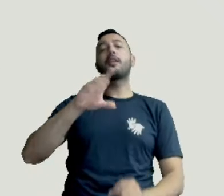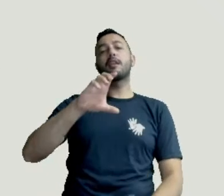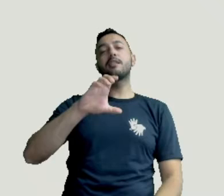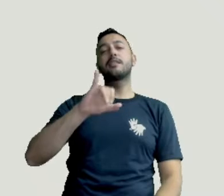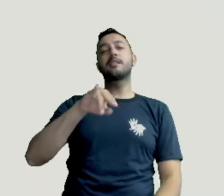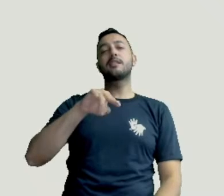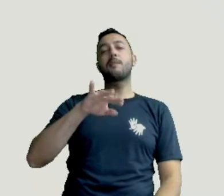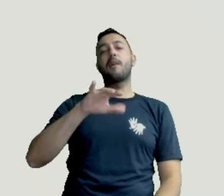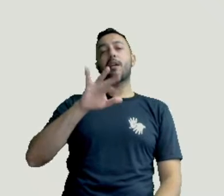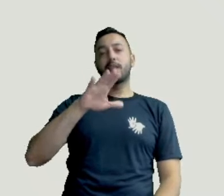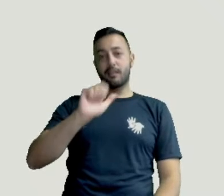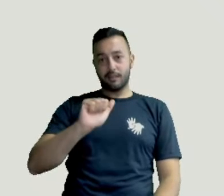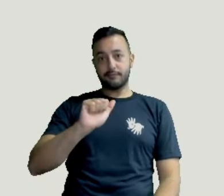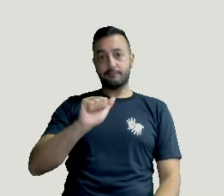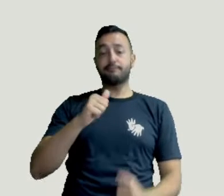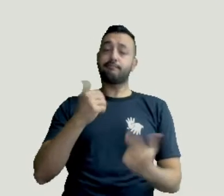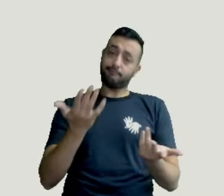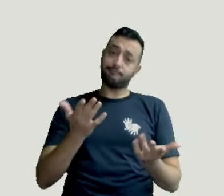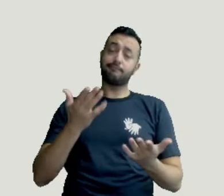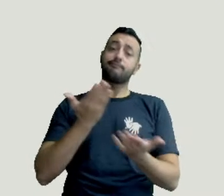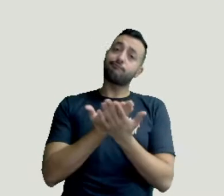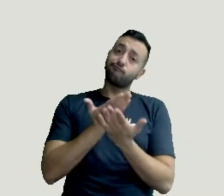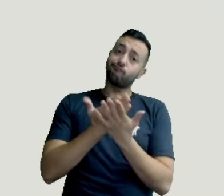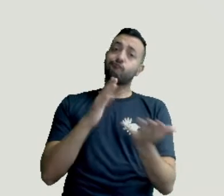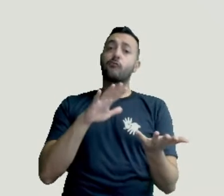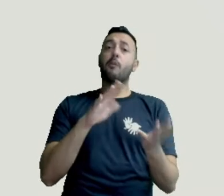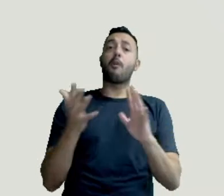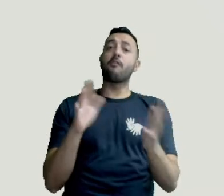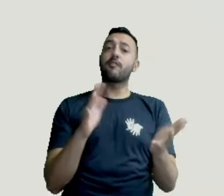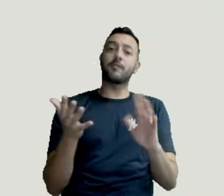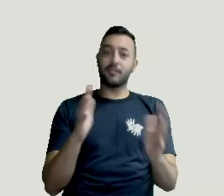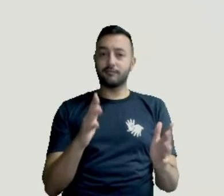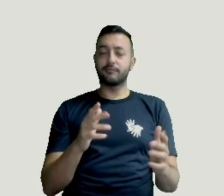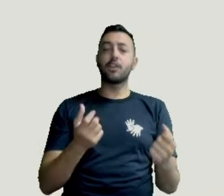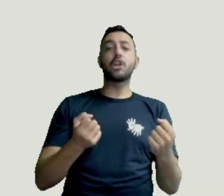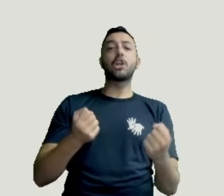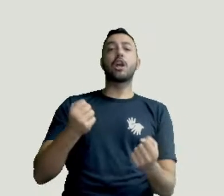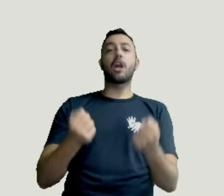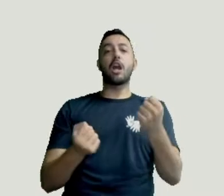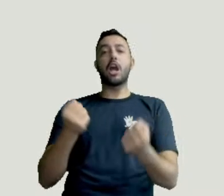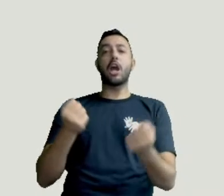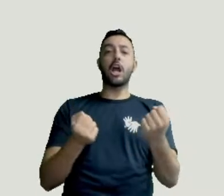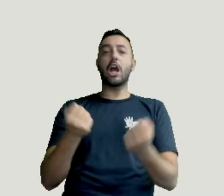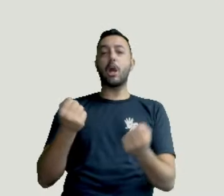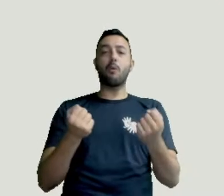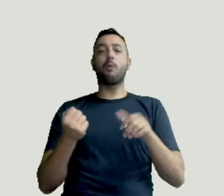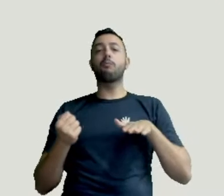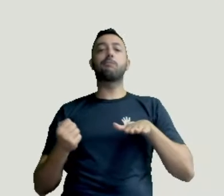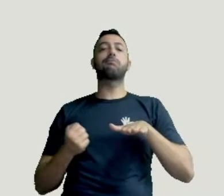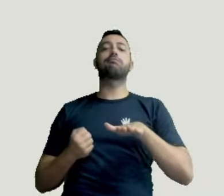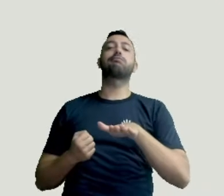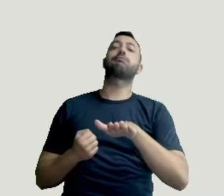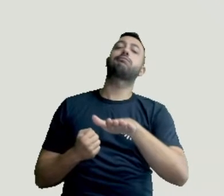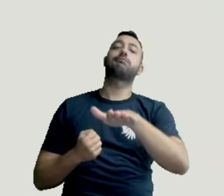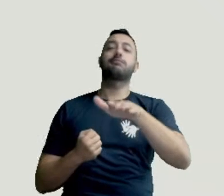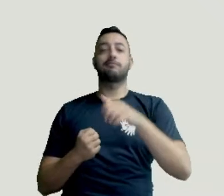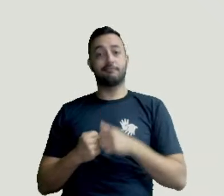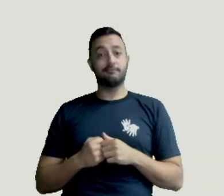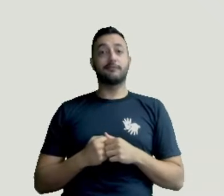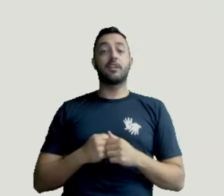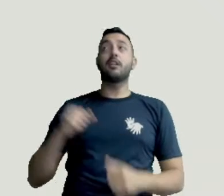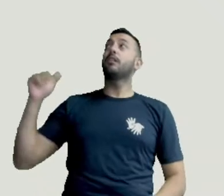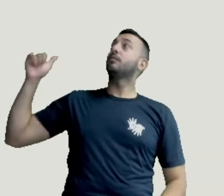cinemática. Vai estudar o que? Os movimentos. Bom? Um carro em movimento,